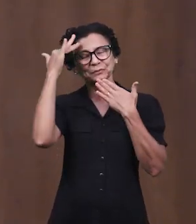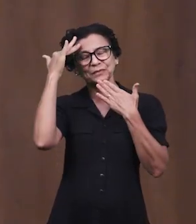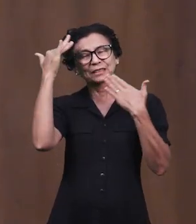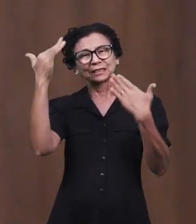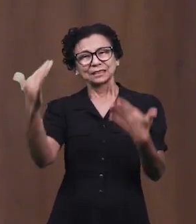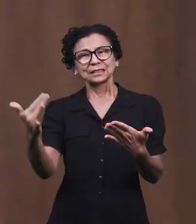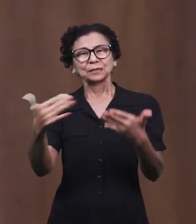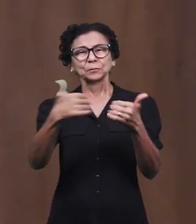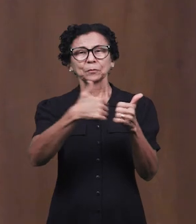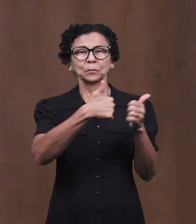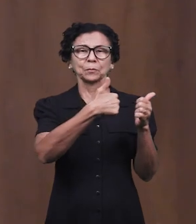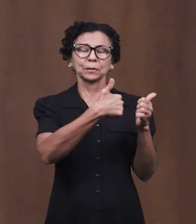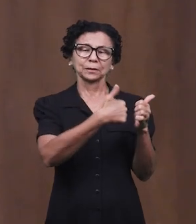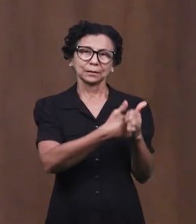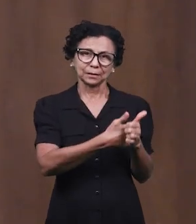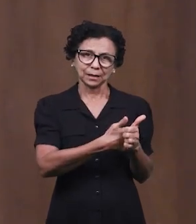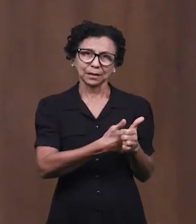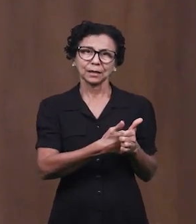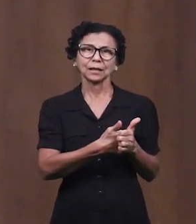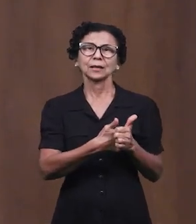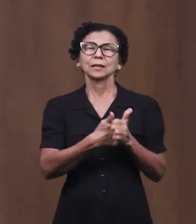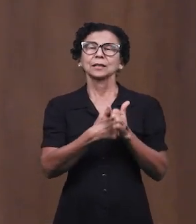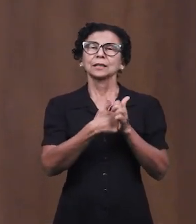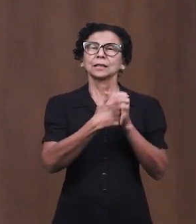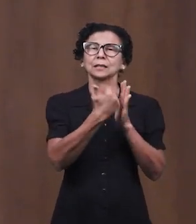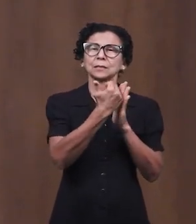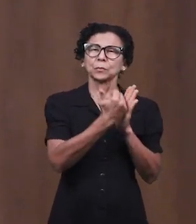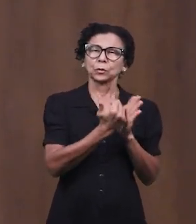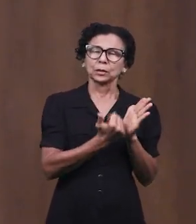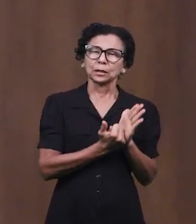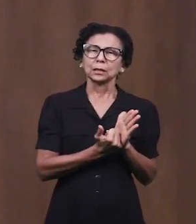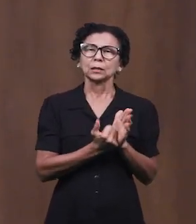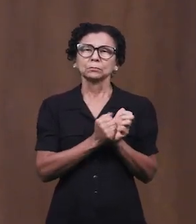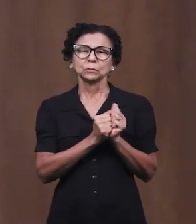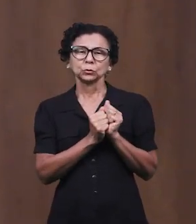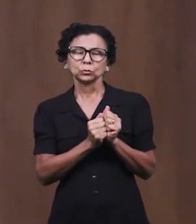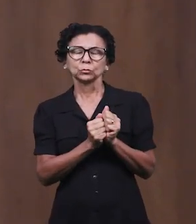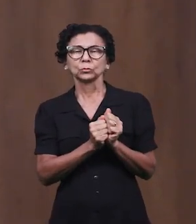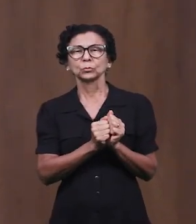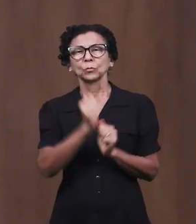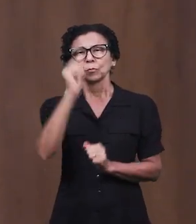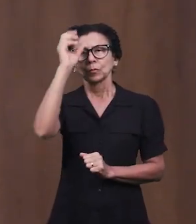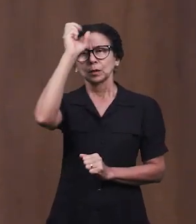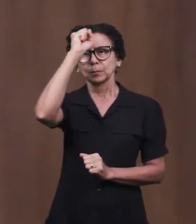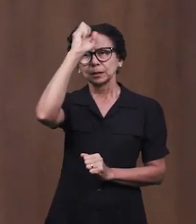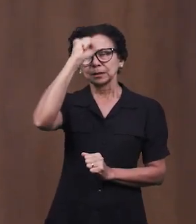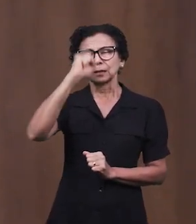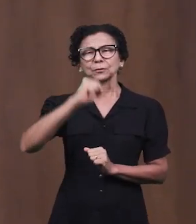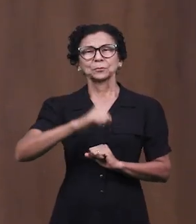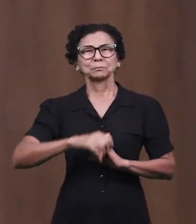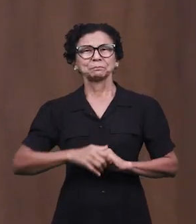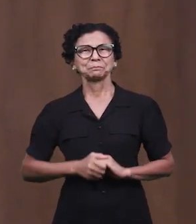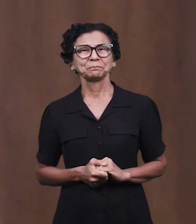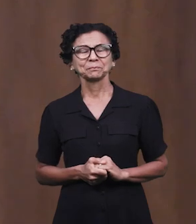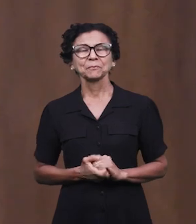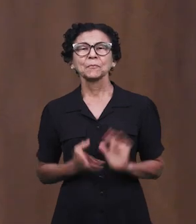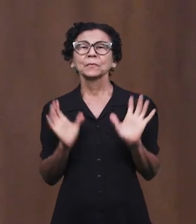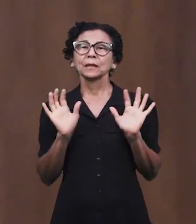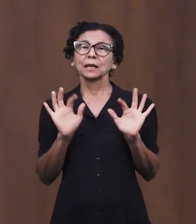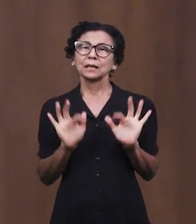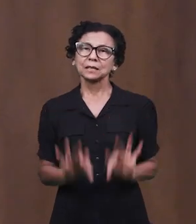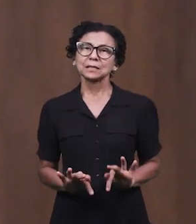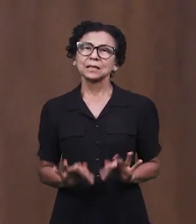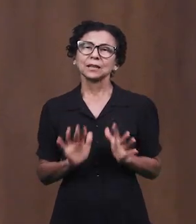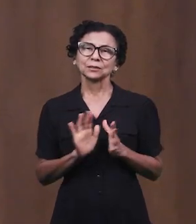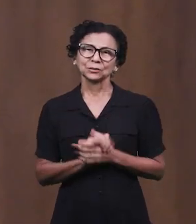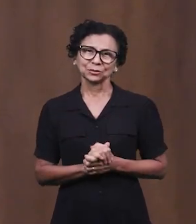nos acompanharem nesta jornada de aprendizado e sensibilização. Com isso, nós encerramos mais